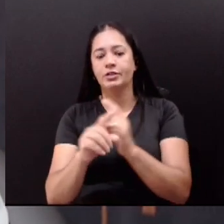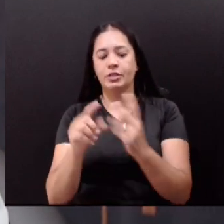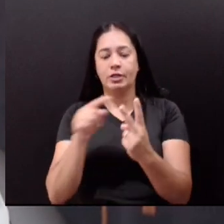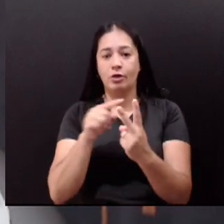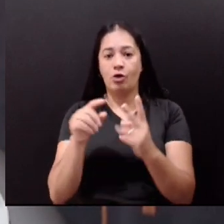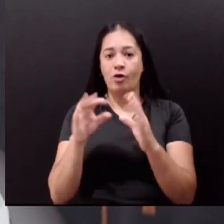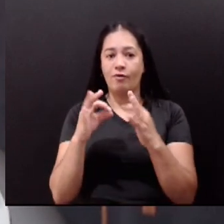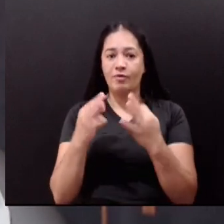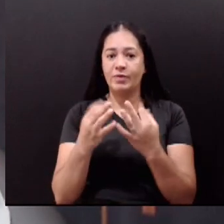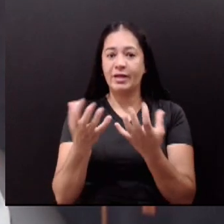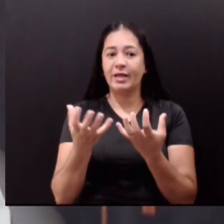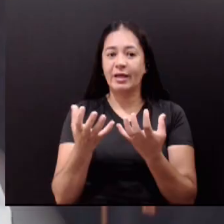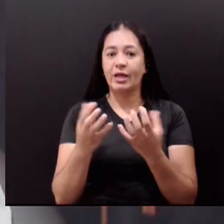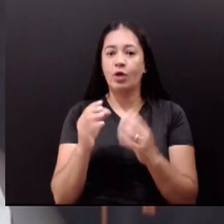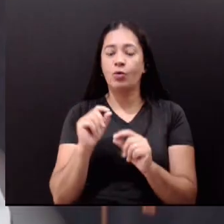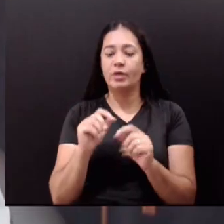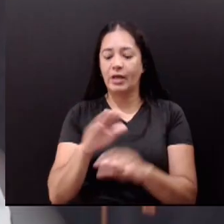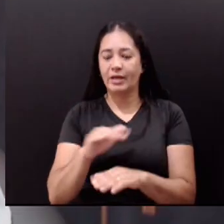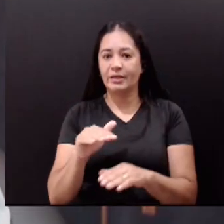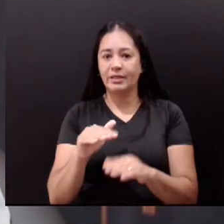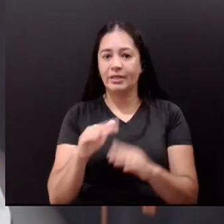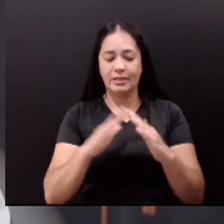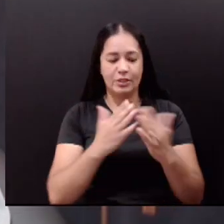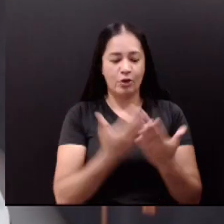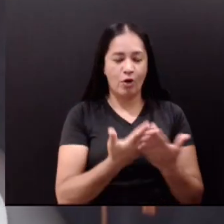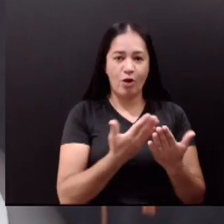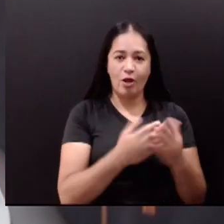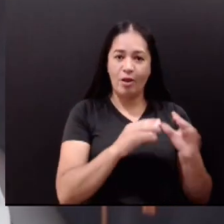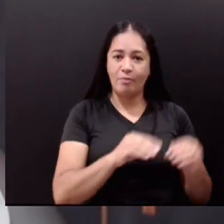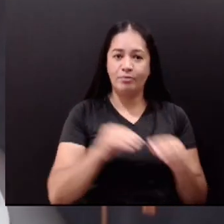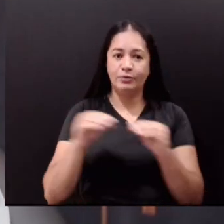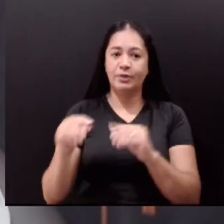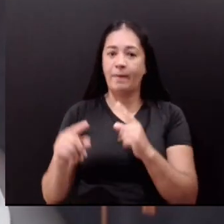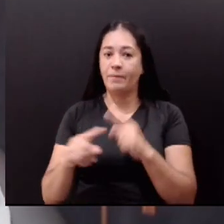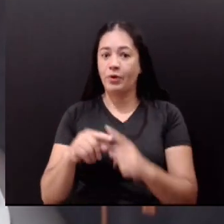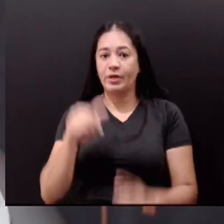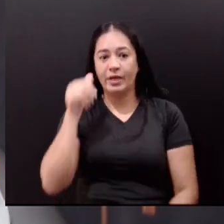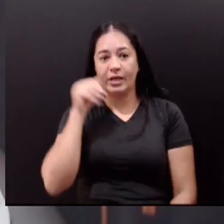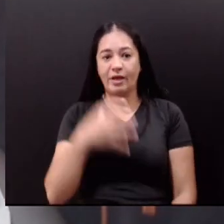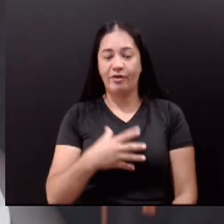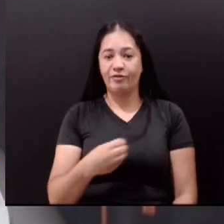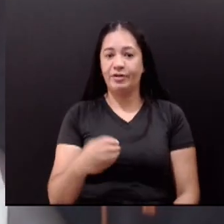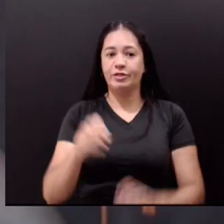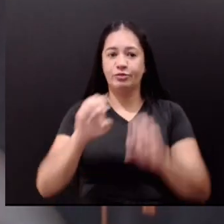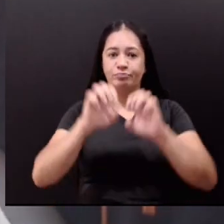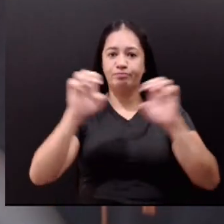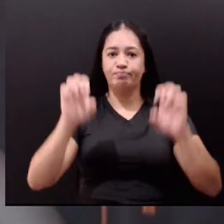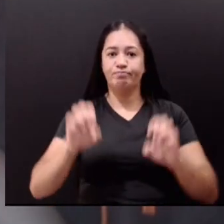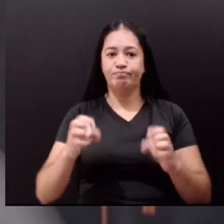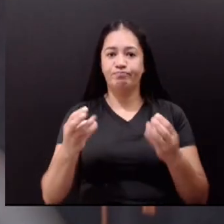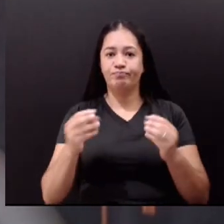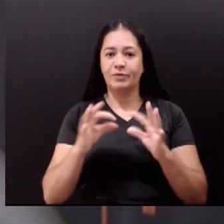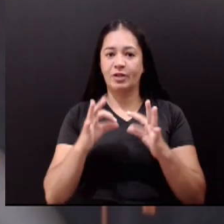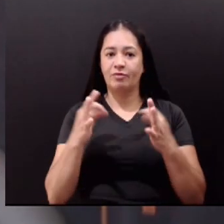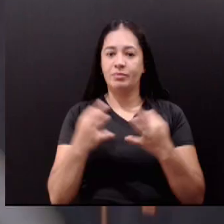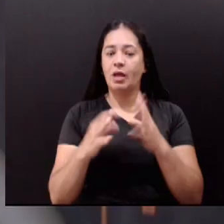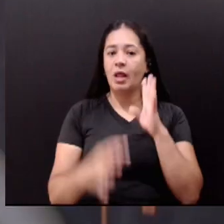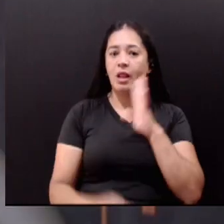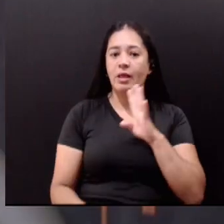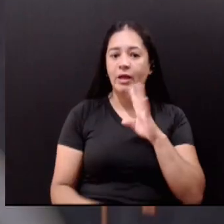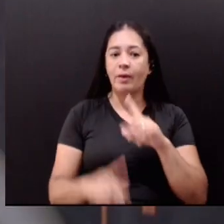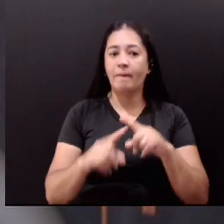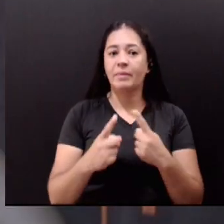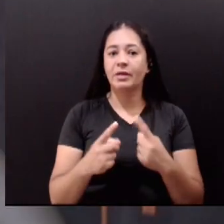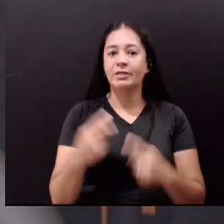a criança de escola, Uhum. porque a filha tinha ali uma estrutura familiar legal, mas não conseguia se